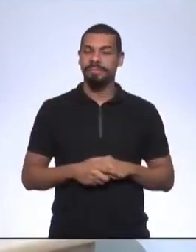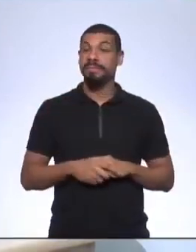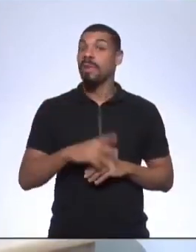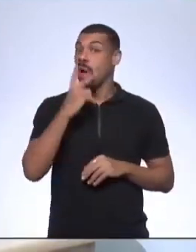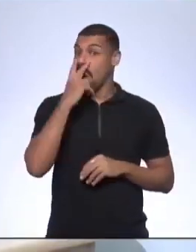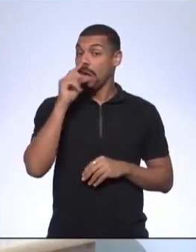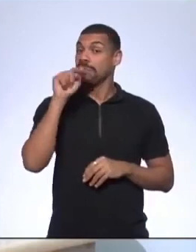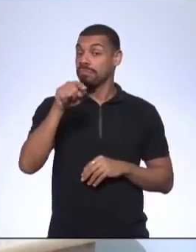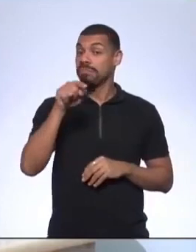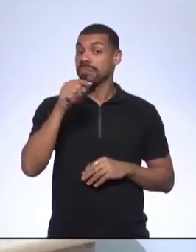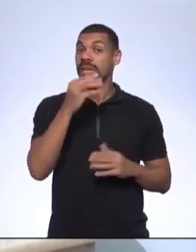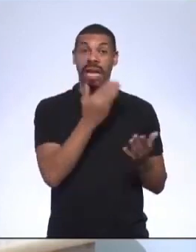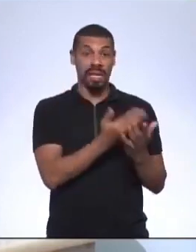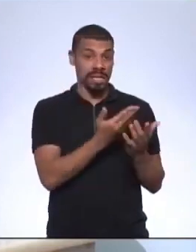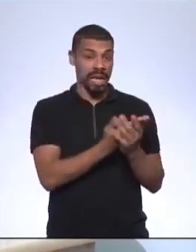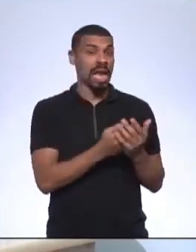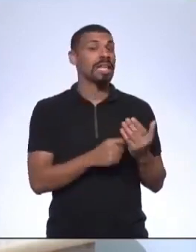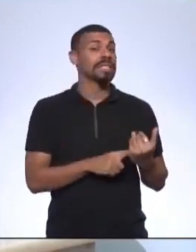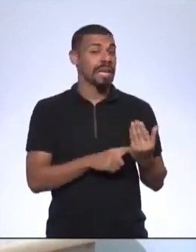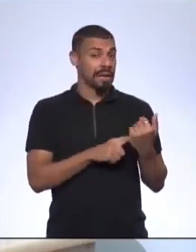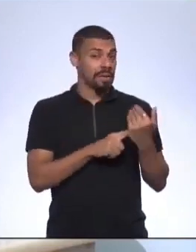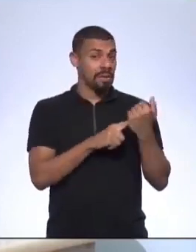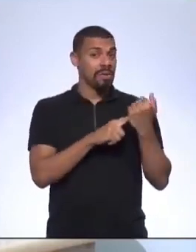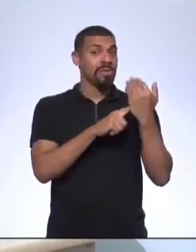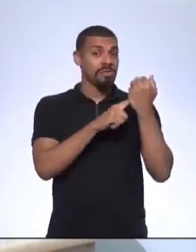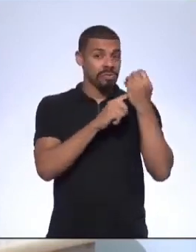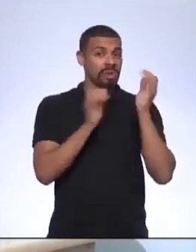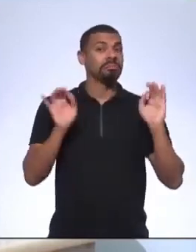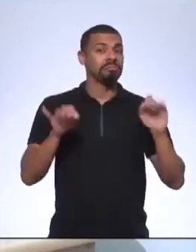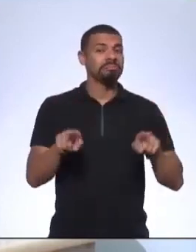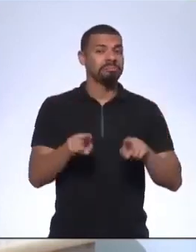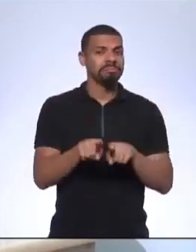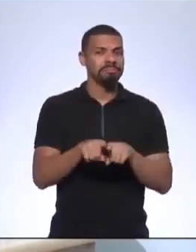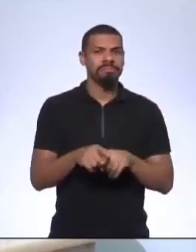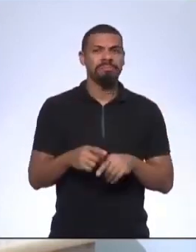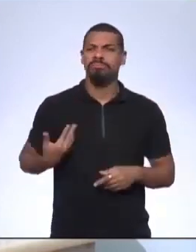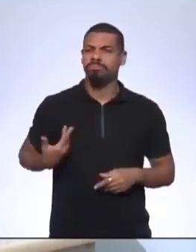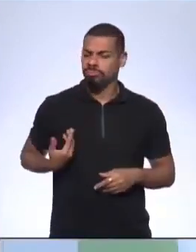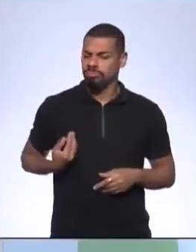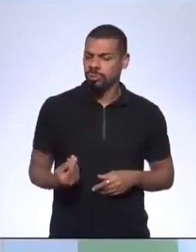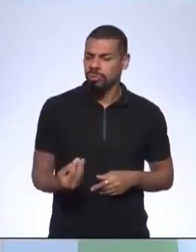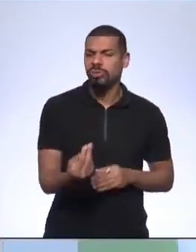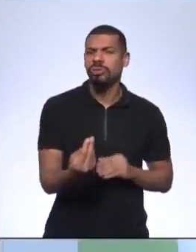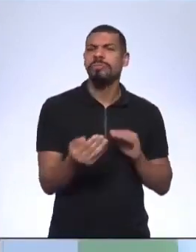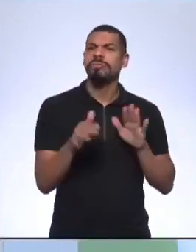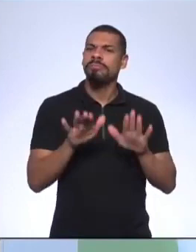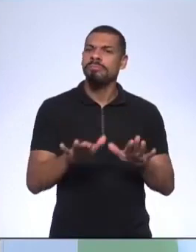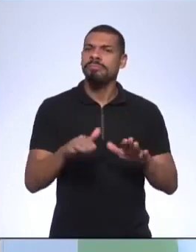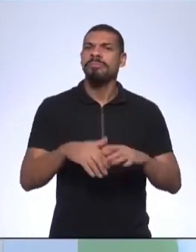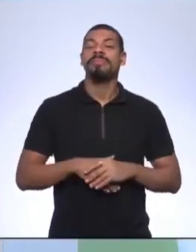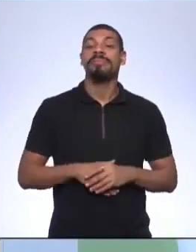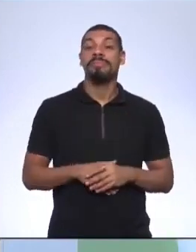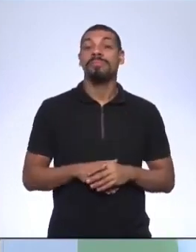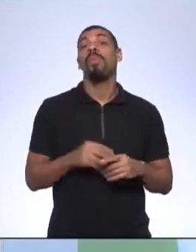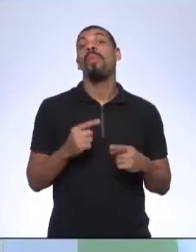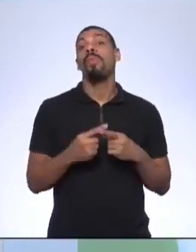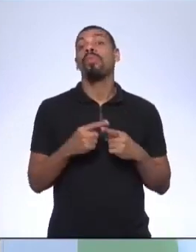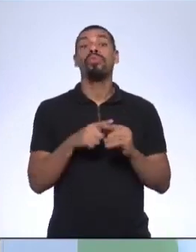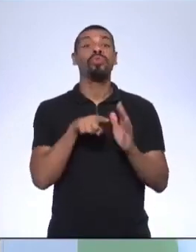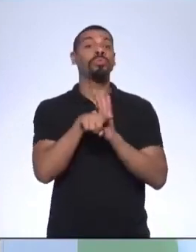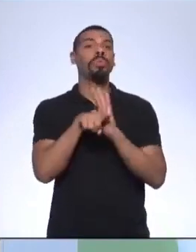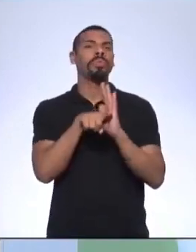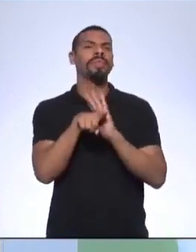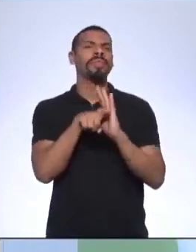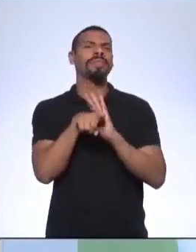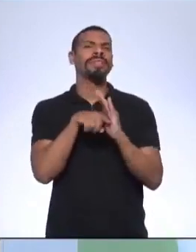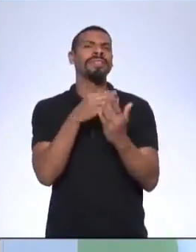que essa tecnologia que a gente vive aí, ela veio para ficar e se fixou por conta dos estudos que a